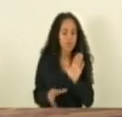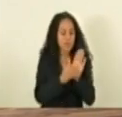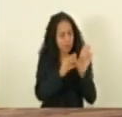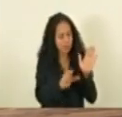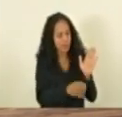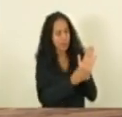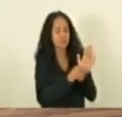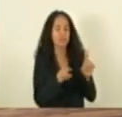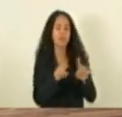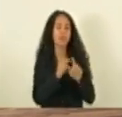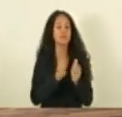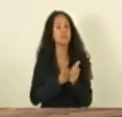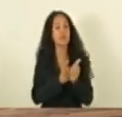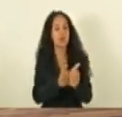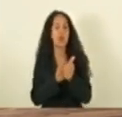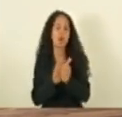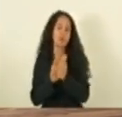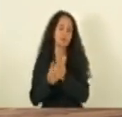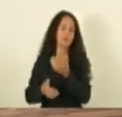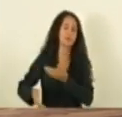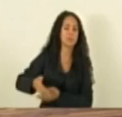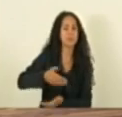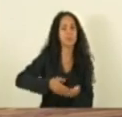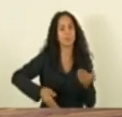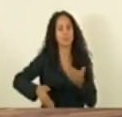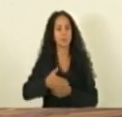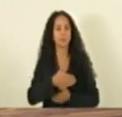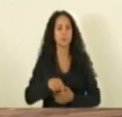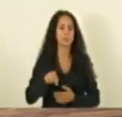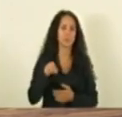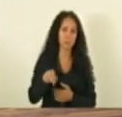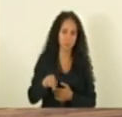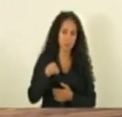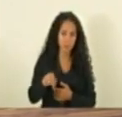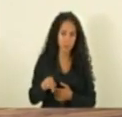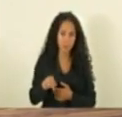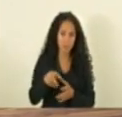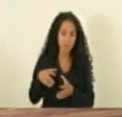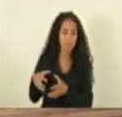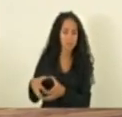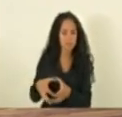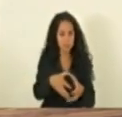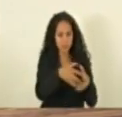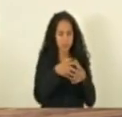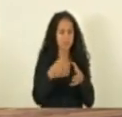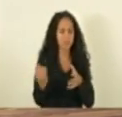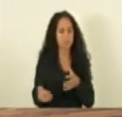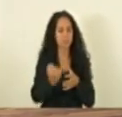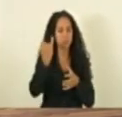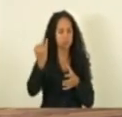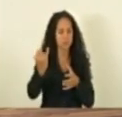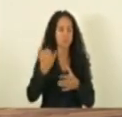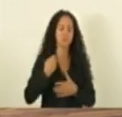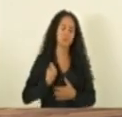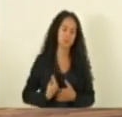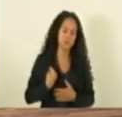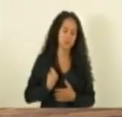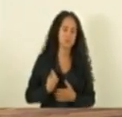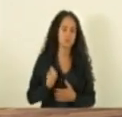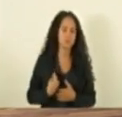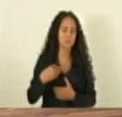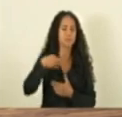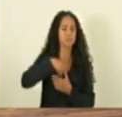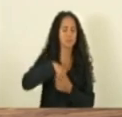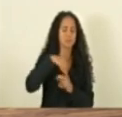e acompanhar a tramitação da emenda para fazer com que essas entidades tão importantes na existência